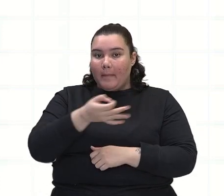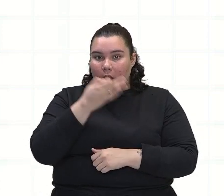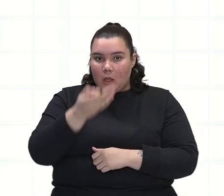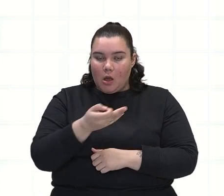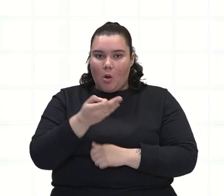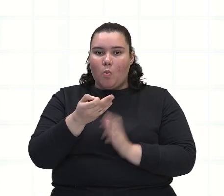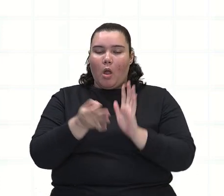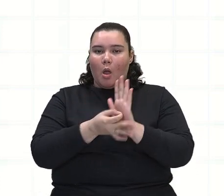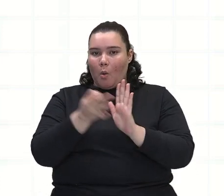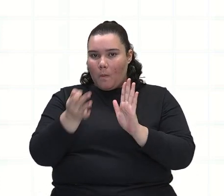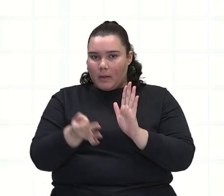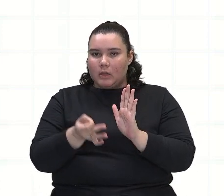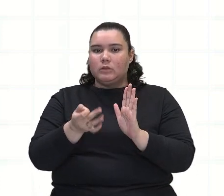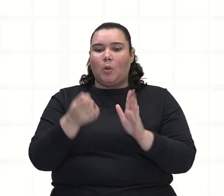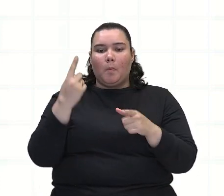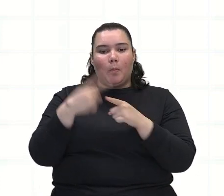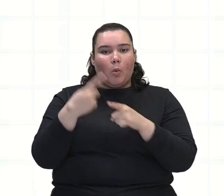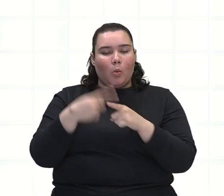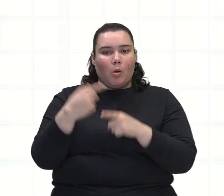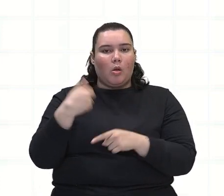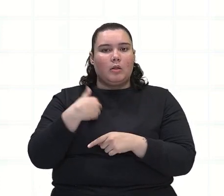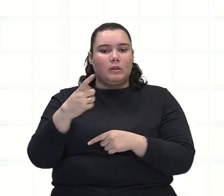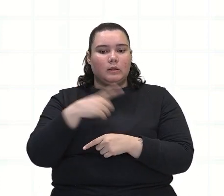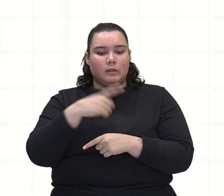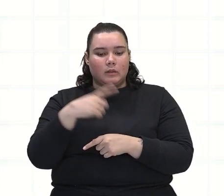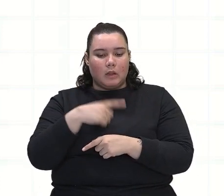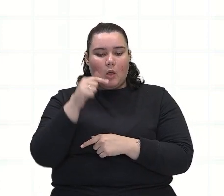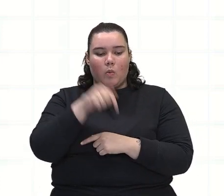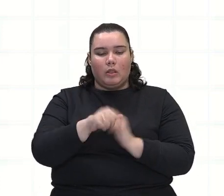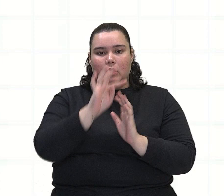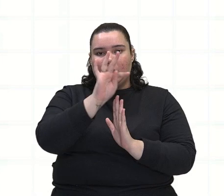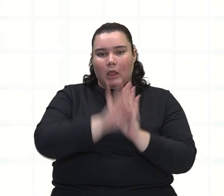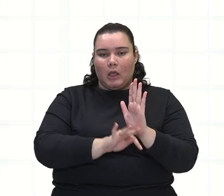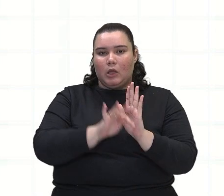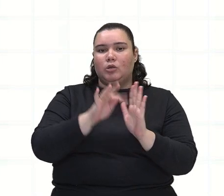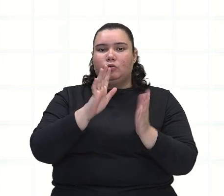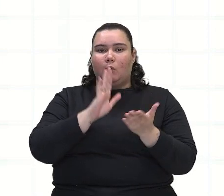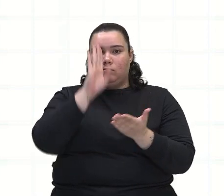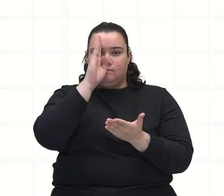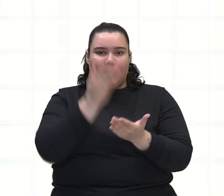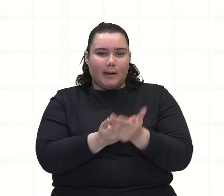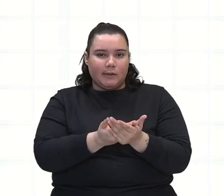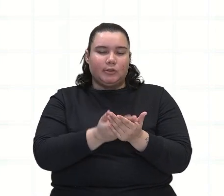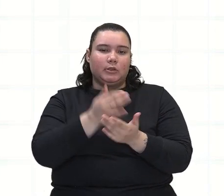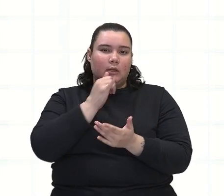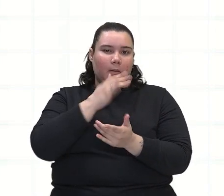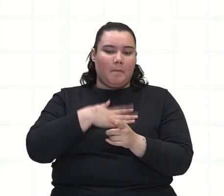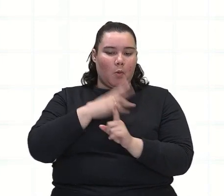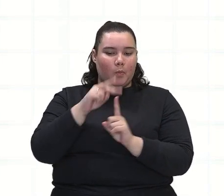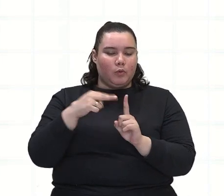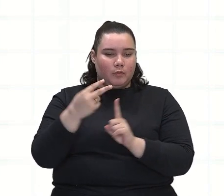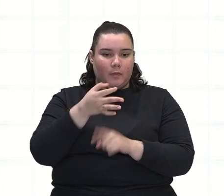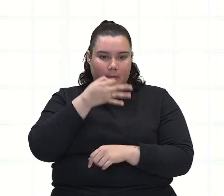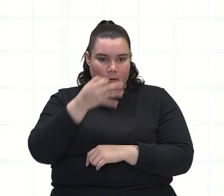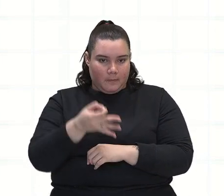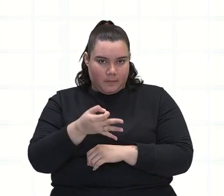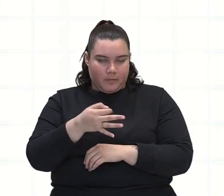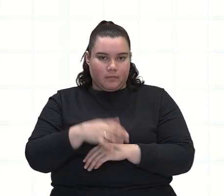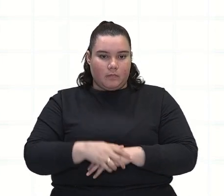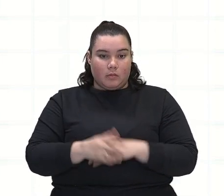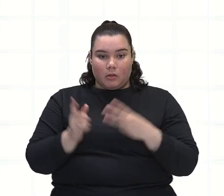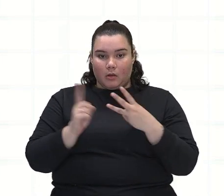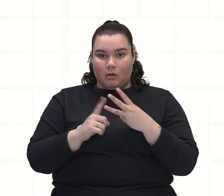né? As razões pelas quais eu estou defendendo aquele meu ponto de vista. Por último, eu tenho